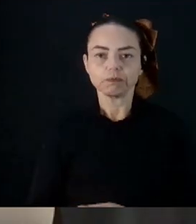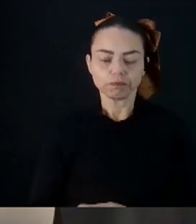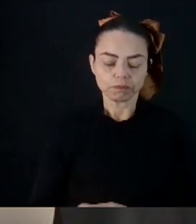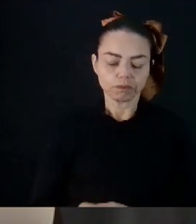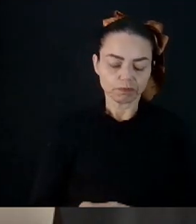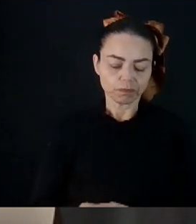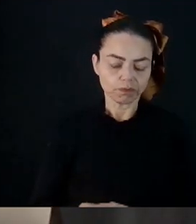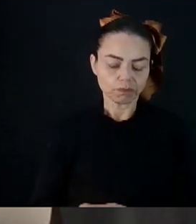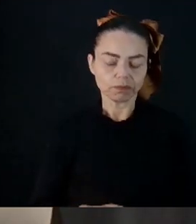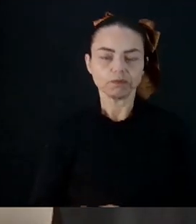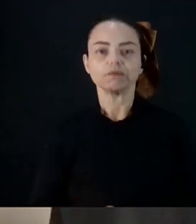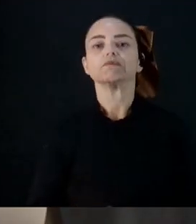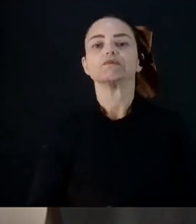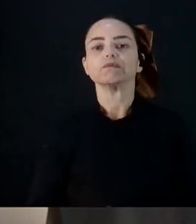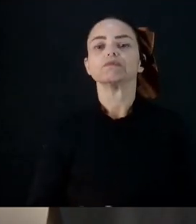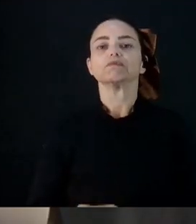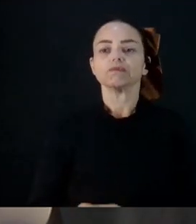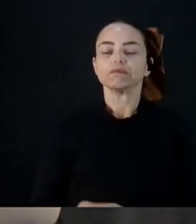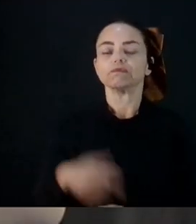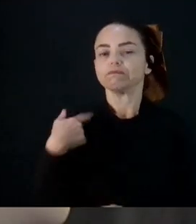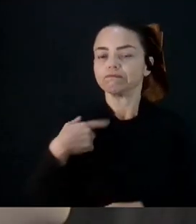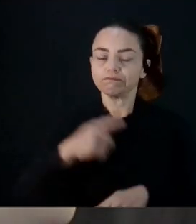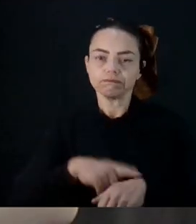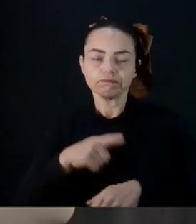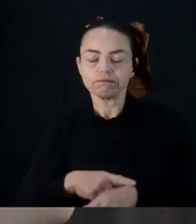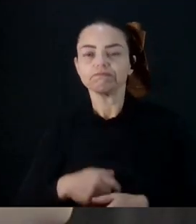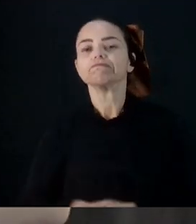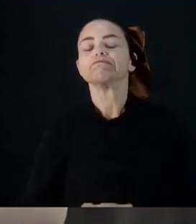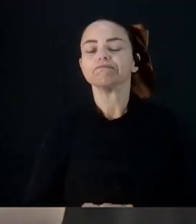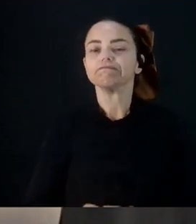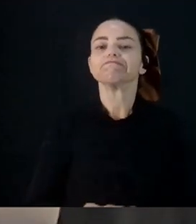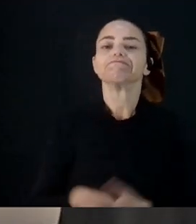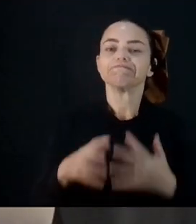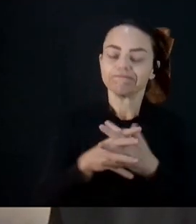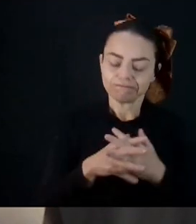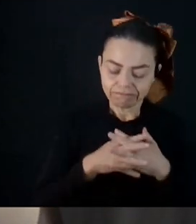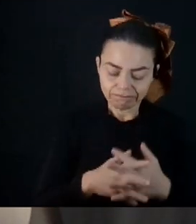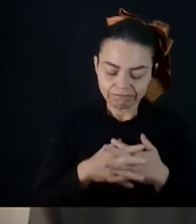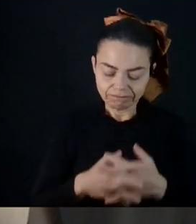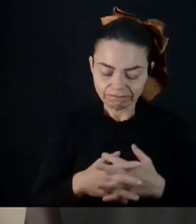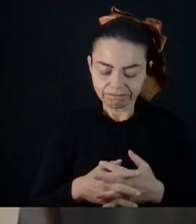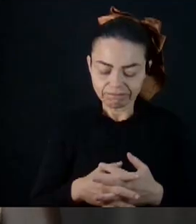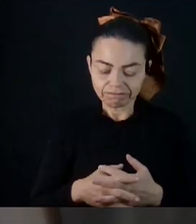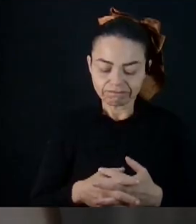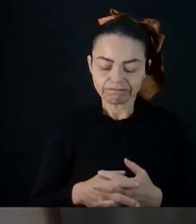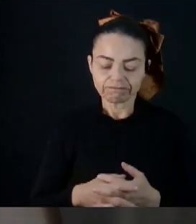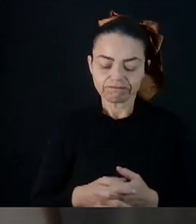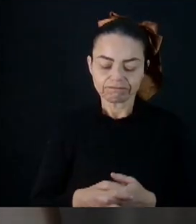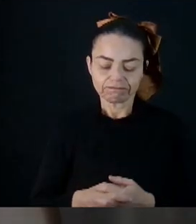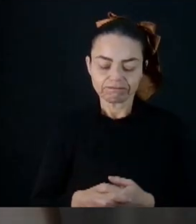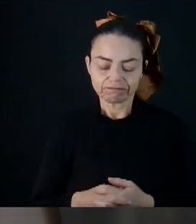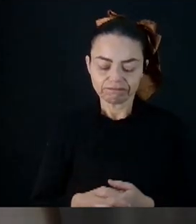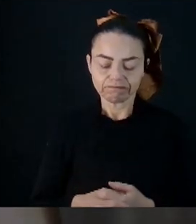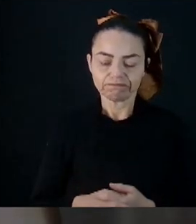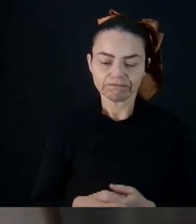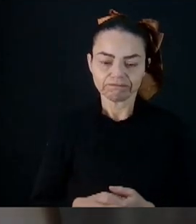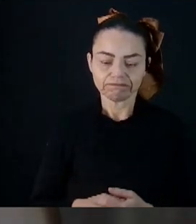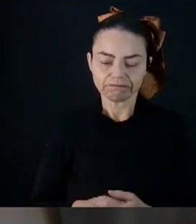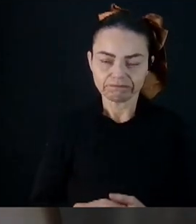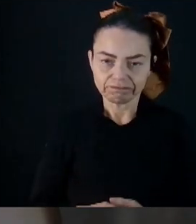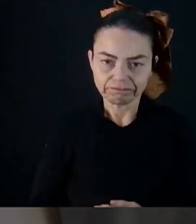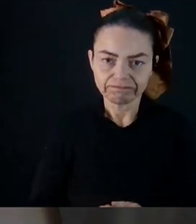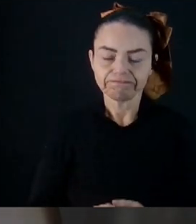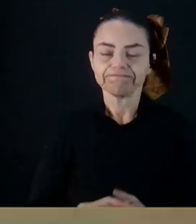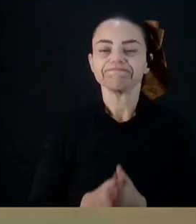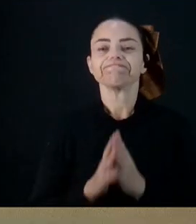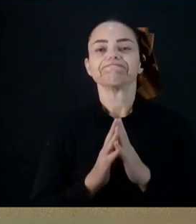isso. É na hora que a coisa está ficando complicada. É porque começa a descobrir tudo, né? Então,